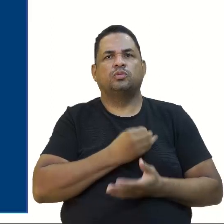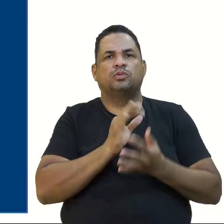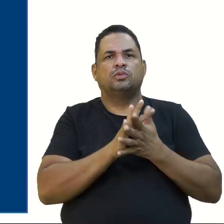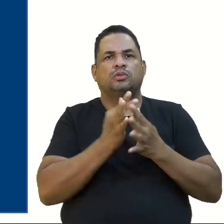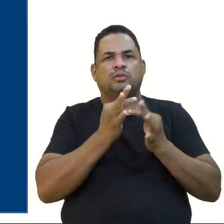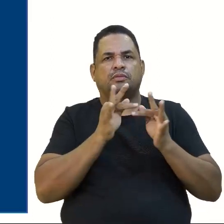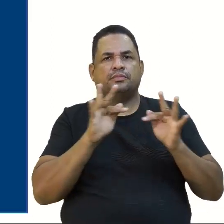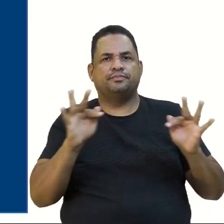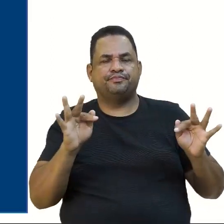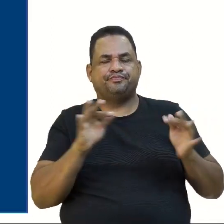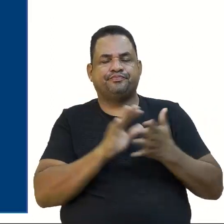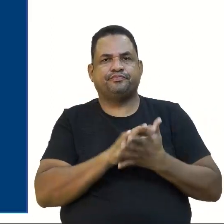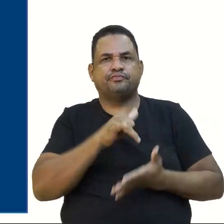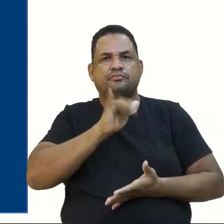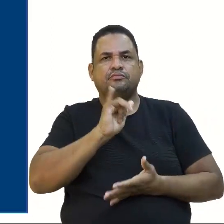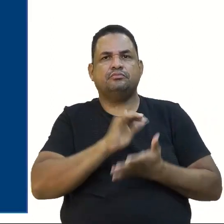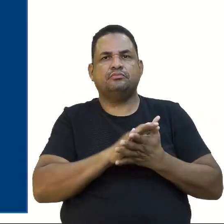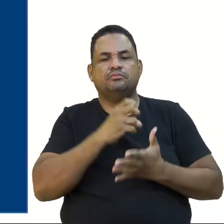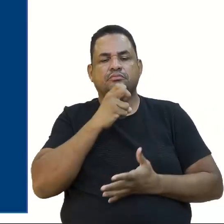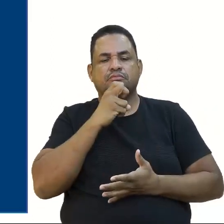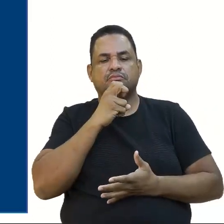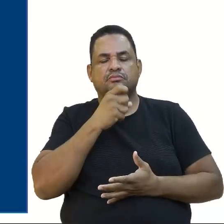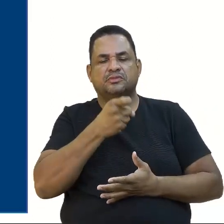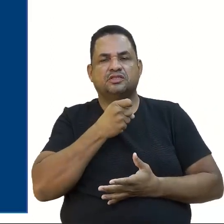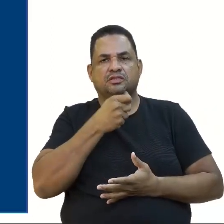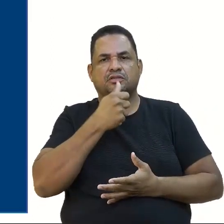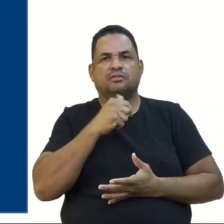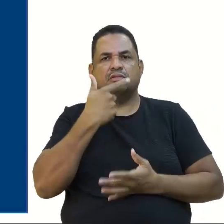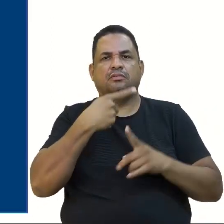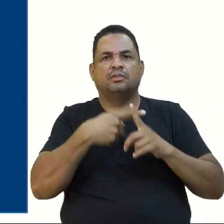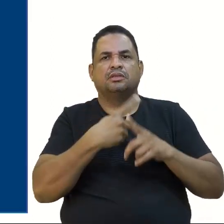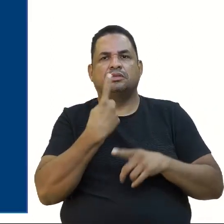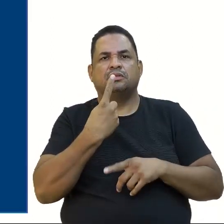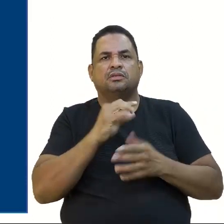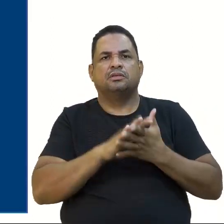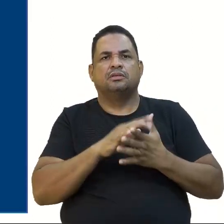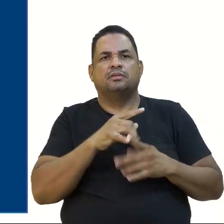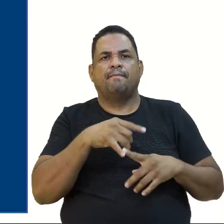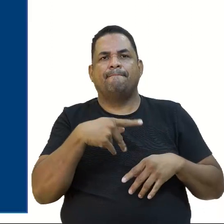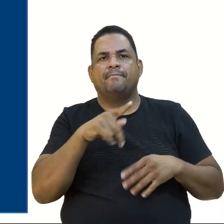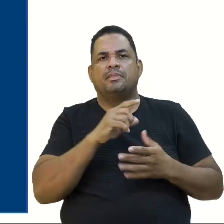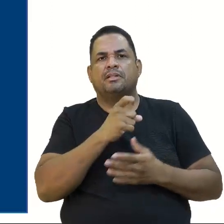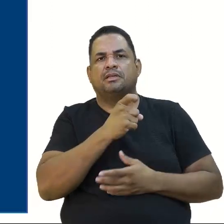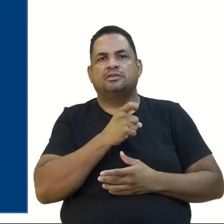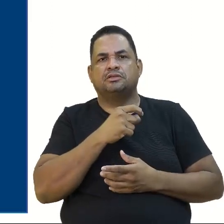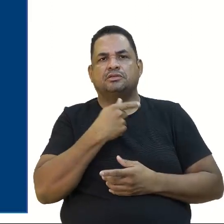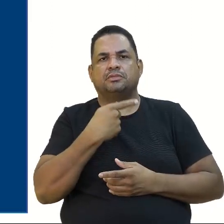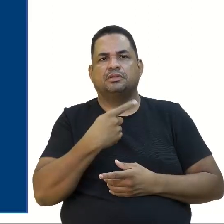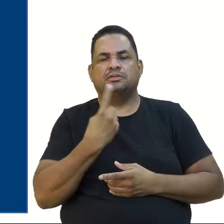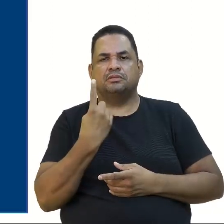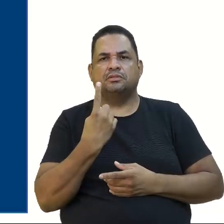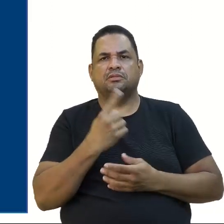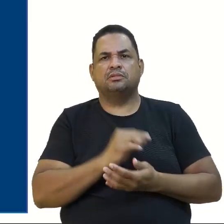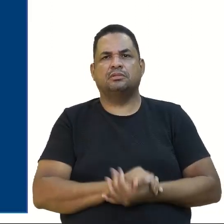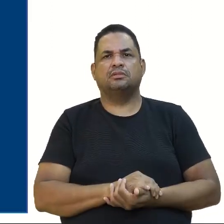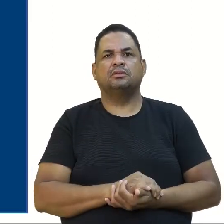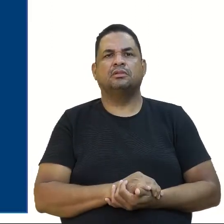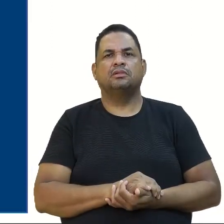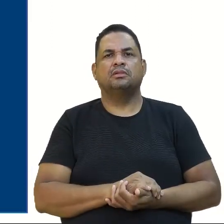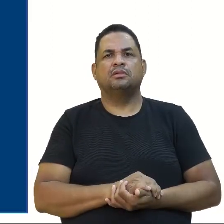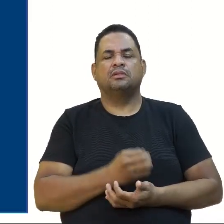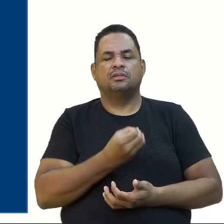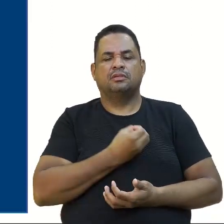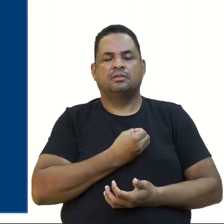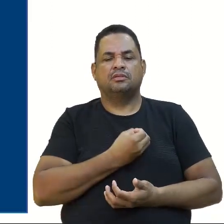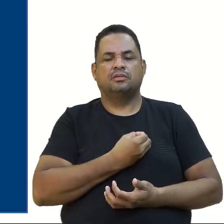função y igual a x ao quadrado mais 1 para x igual a menos 1 é o valor da